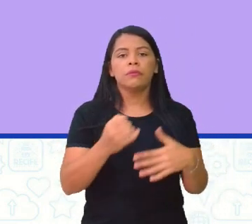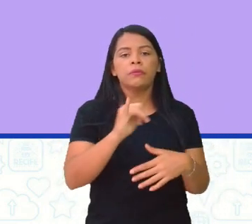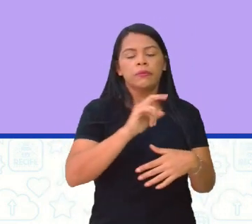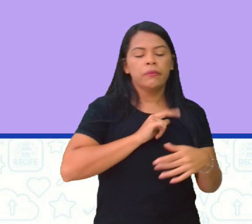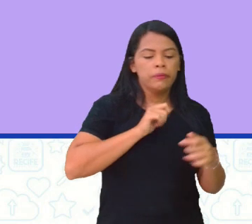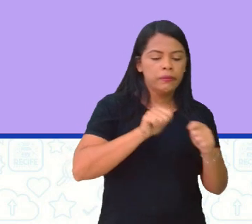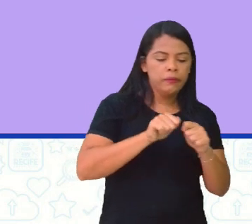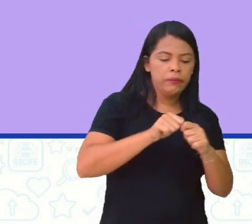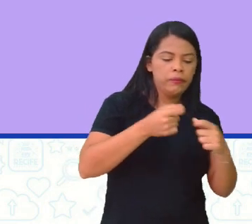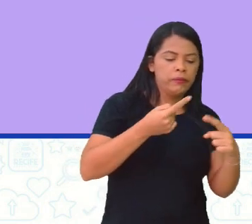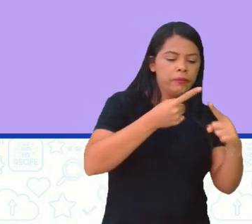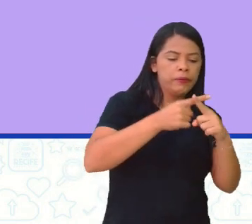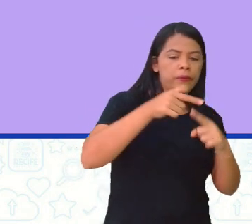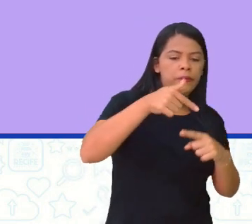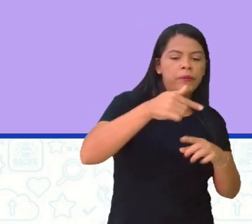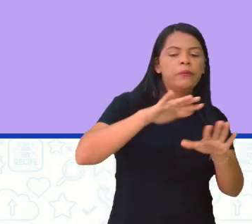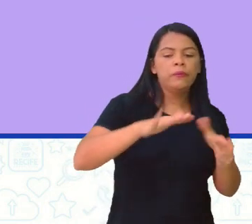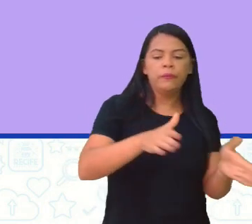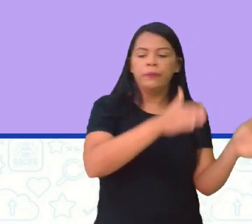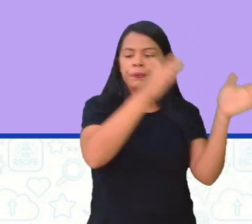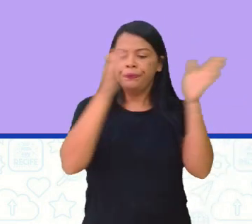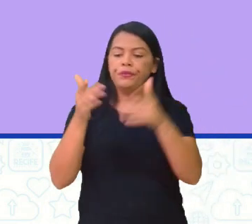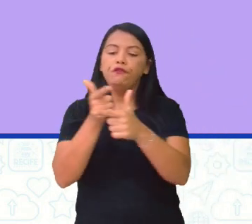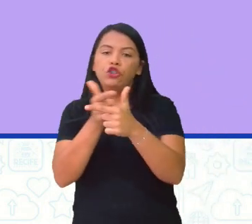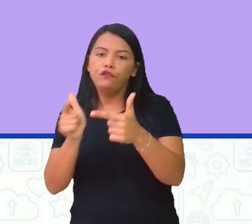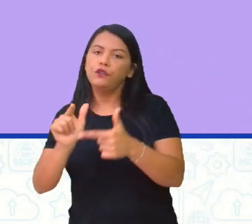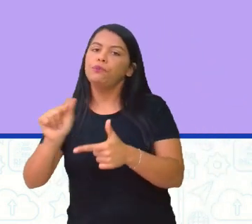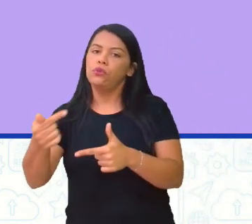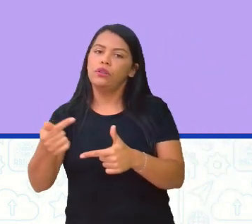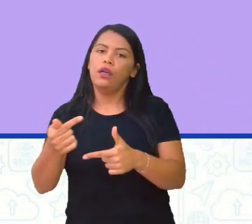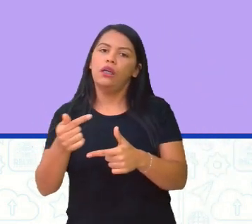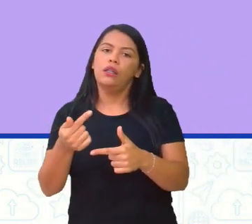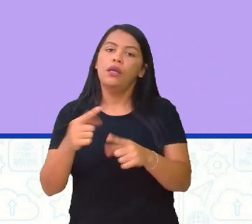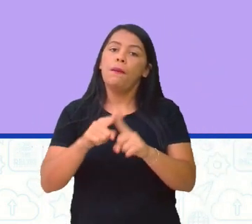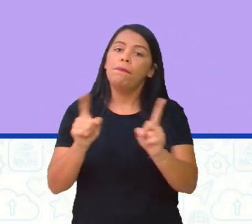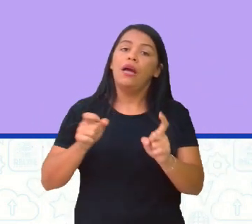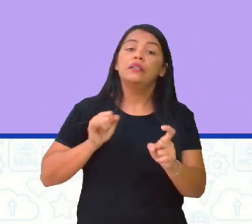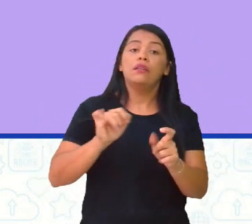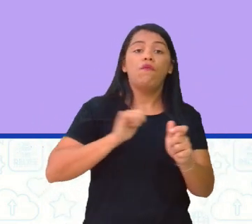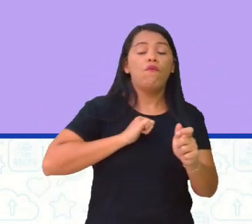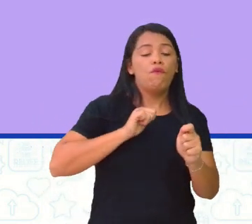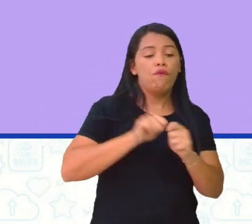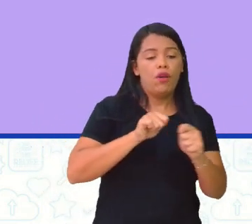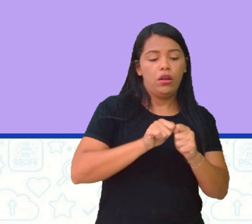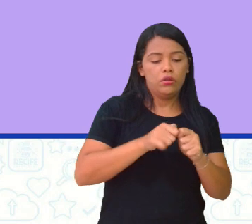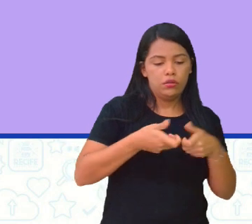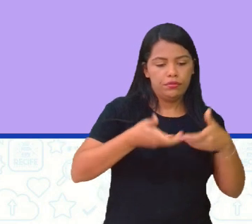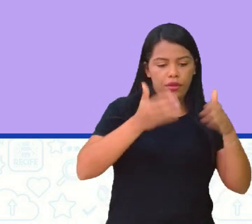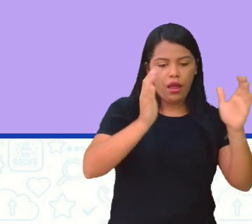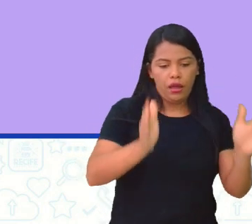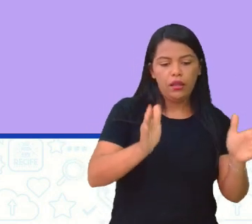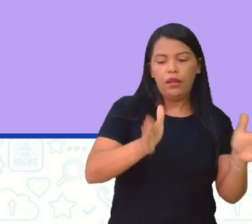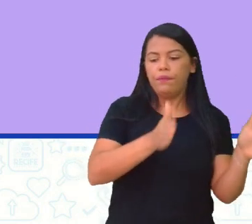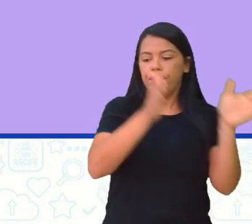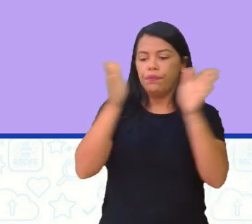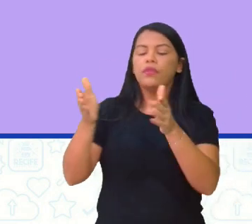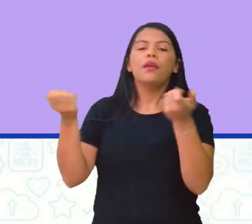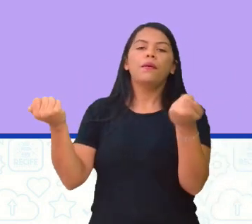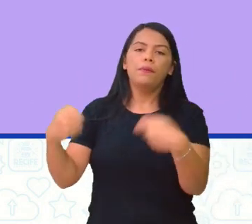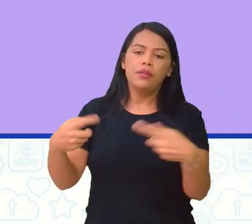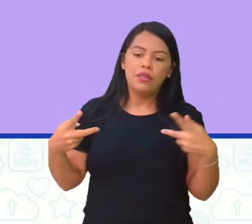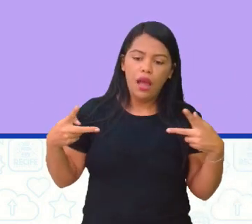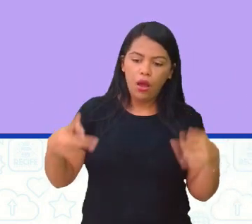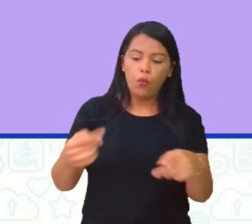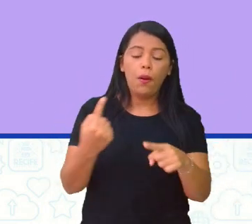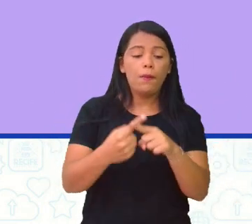eu fiz isso de um lado da balança, eu vou ter que fazer a mesma coisa do outro. Então, 7 dividido por 7